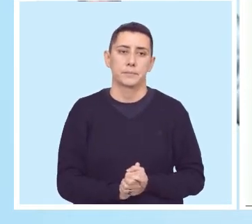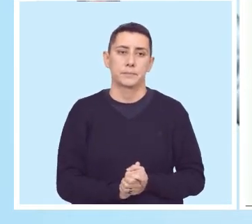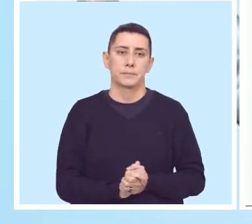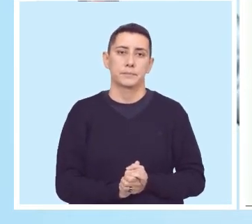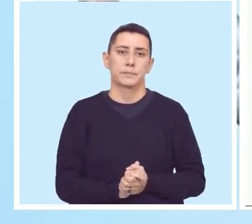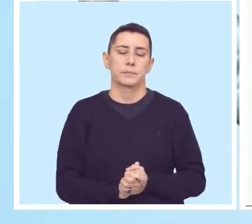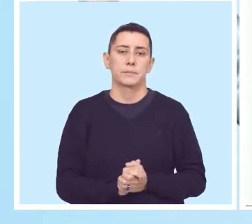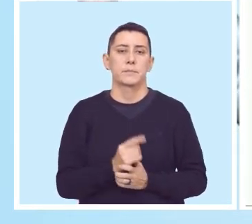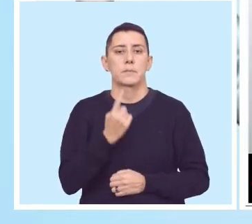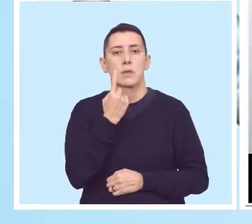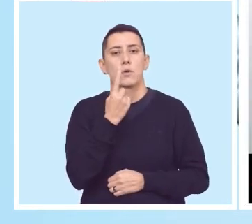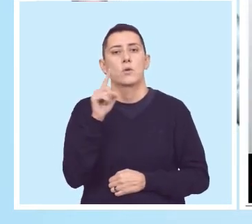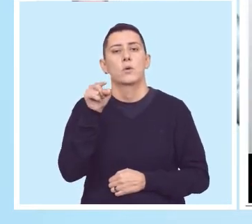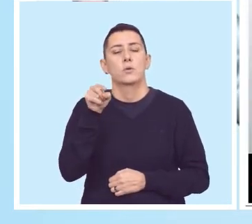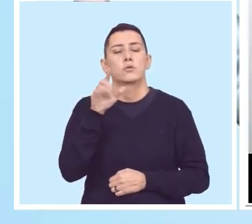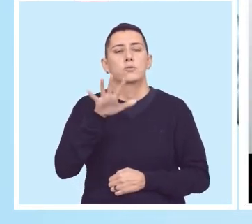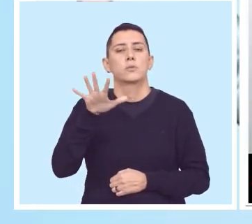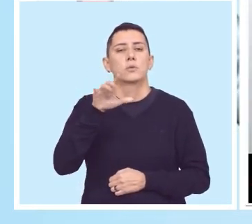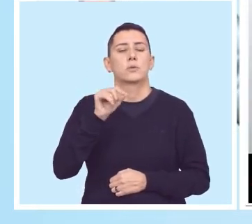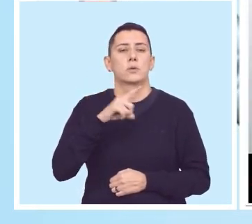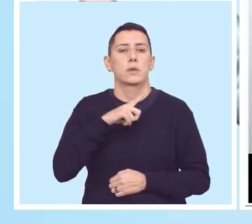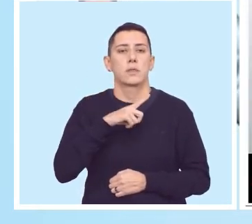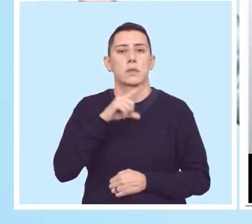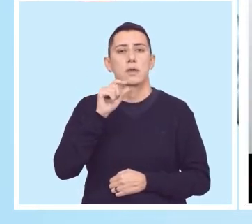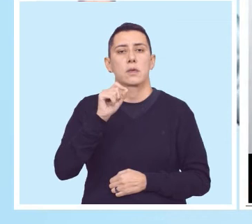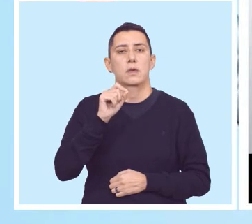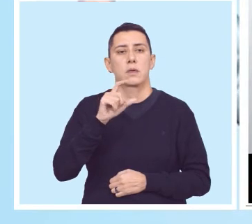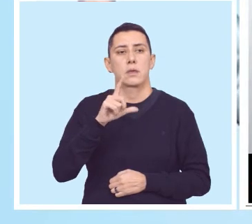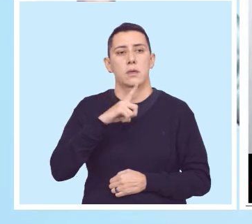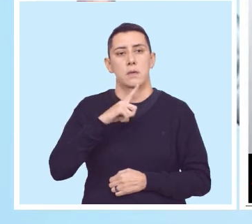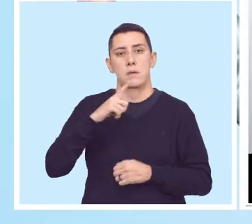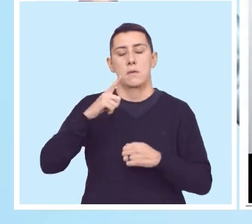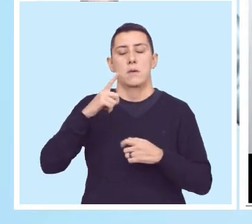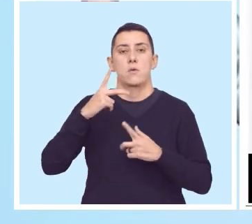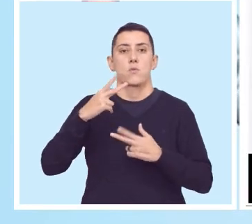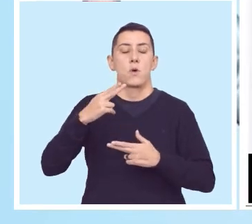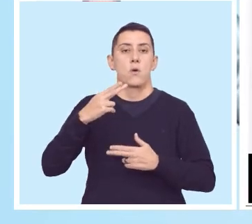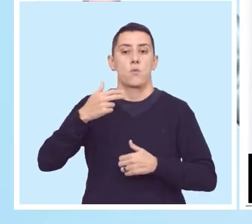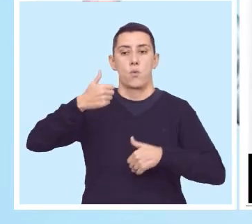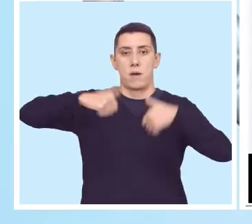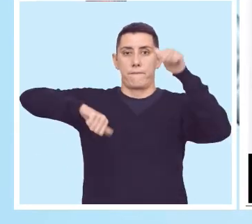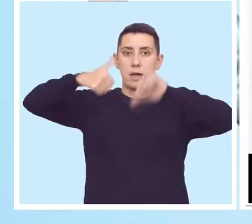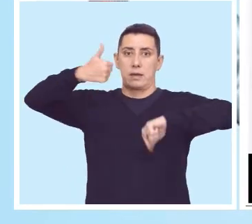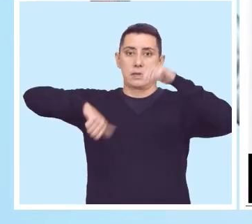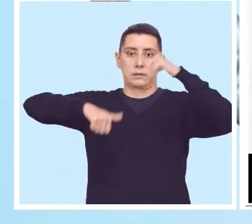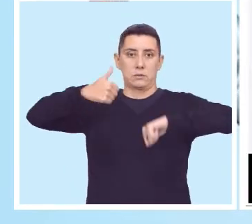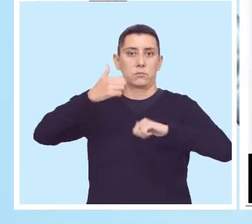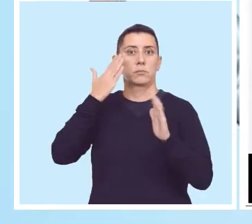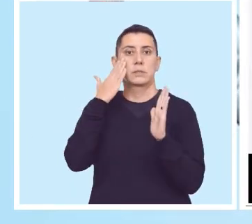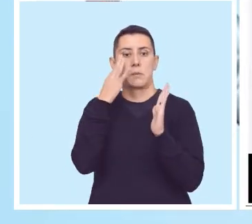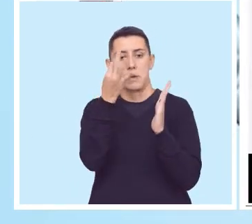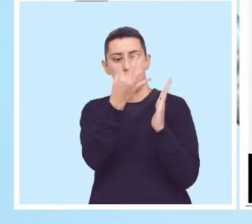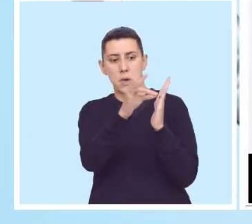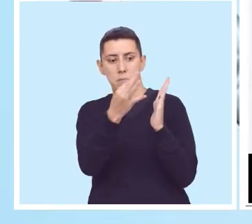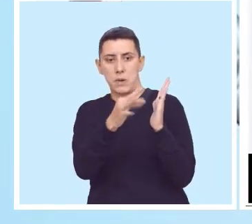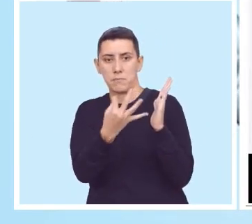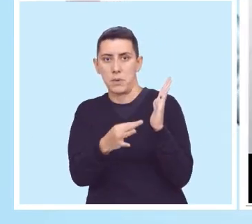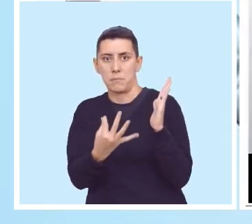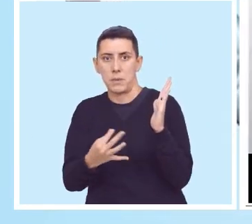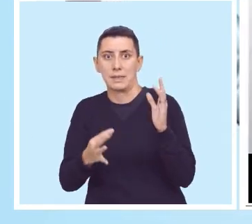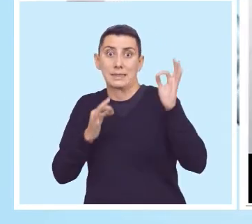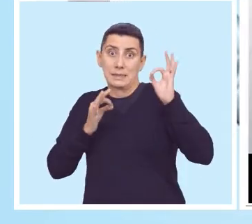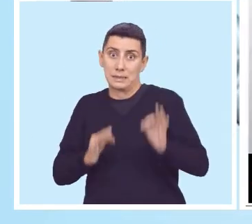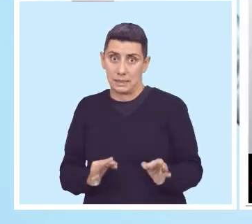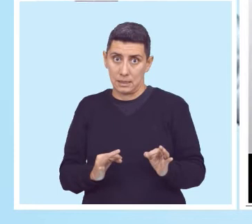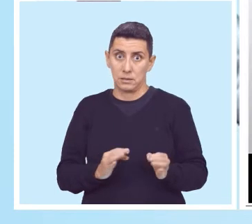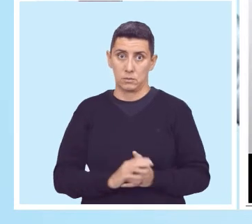Por último, a gente tem foi implementado também uma prova de conceito. Utilizamos a ferramenta para implementar uma prova de conceito,